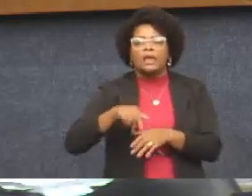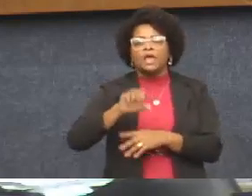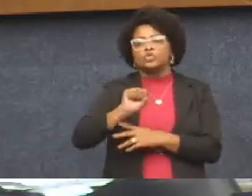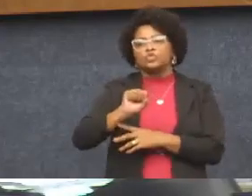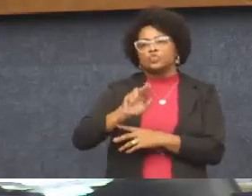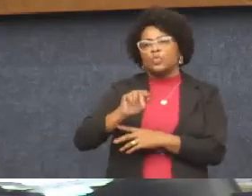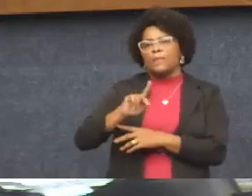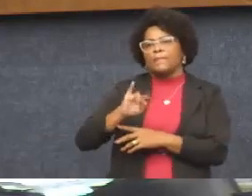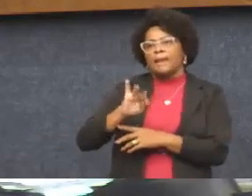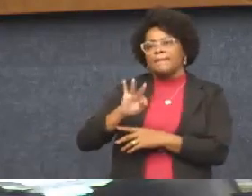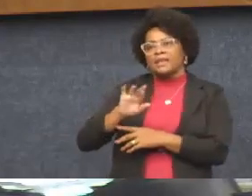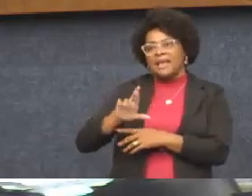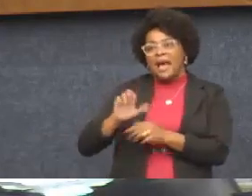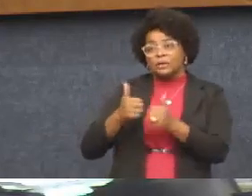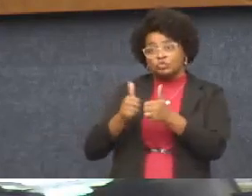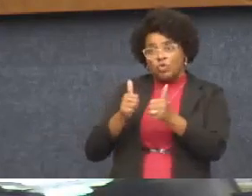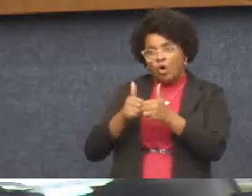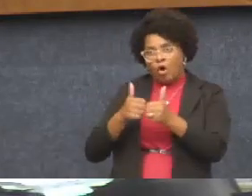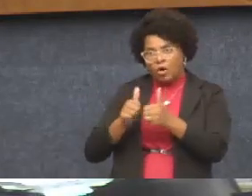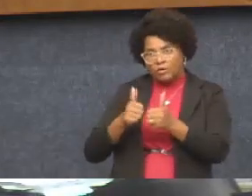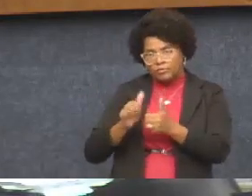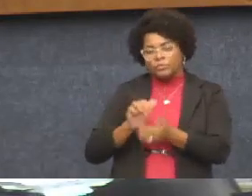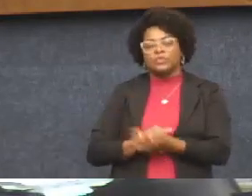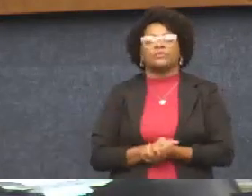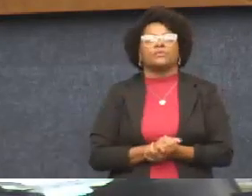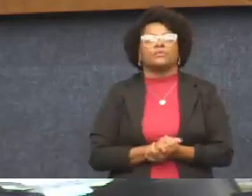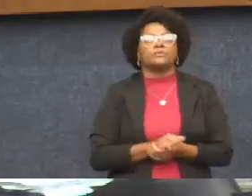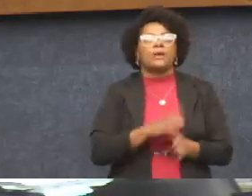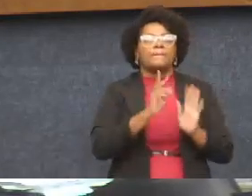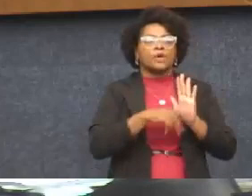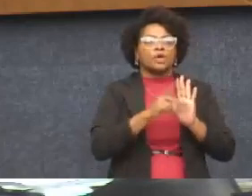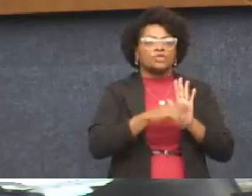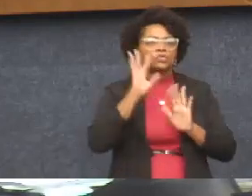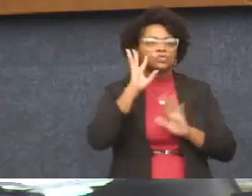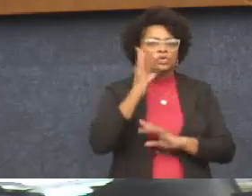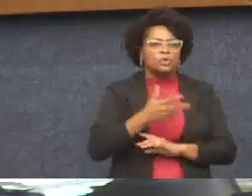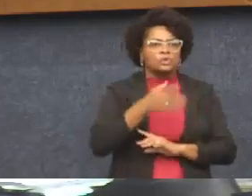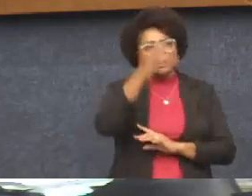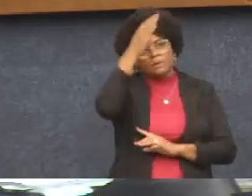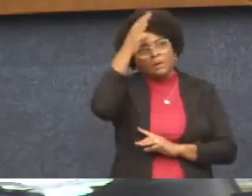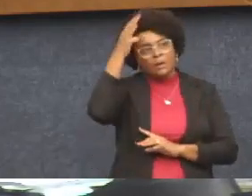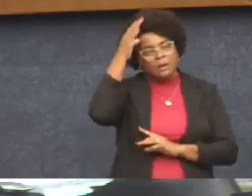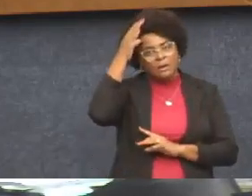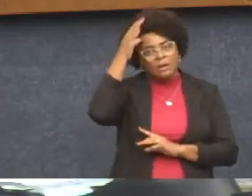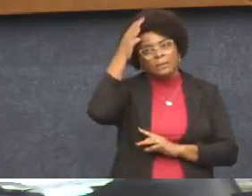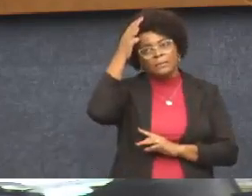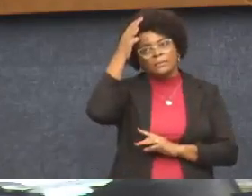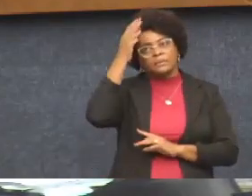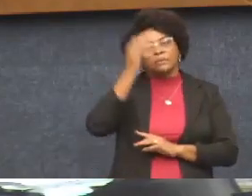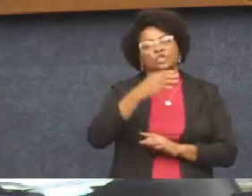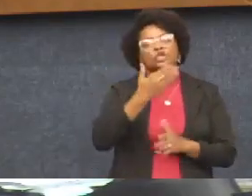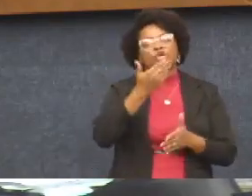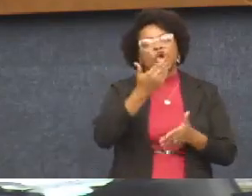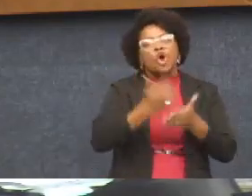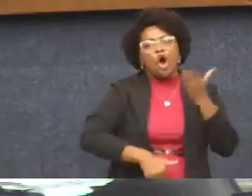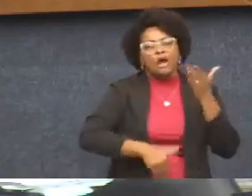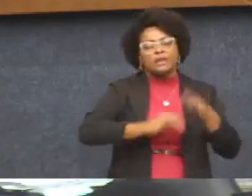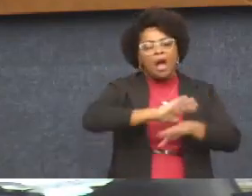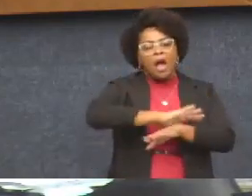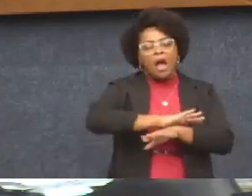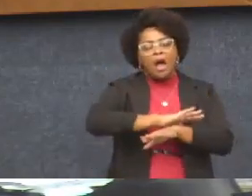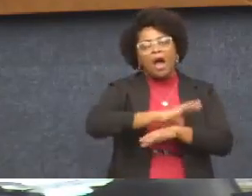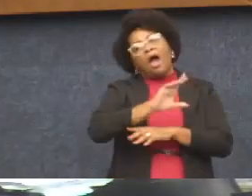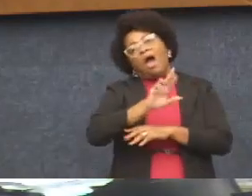então, segundo turno já na segunda. Os projetos de resolução da Câmara, de cotas raciais, de